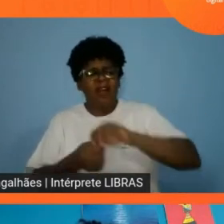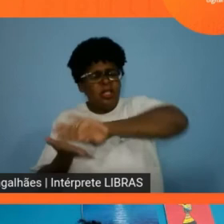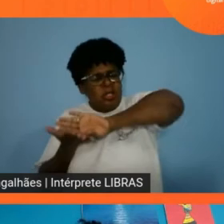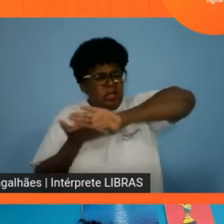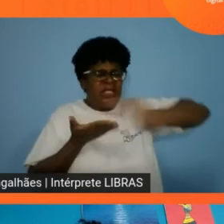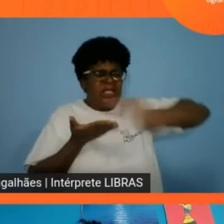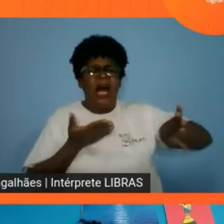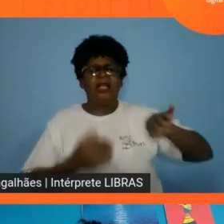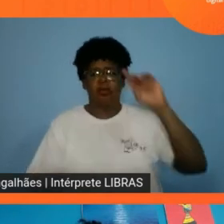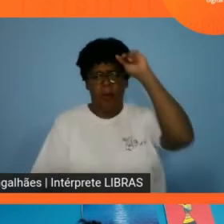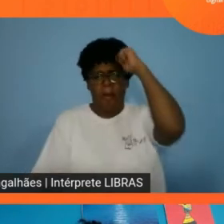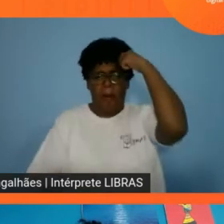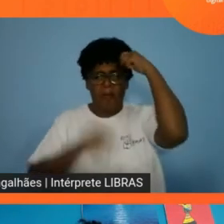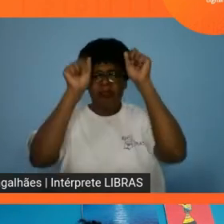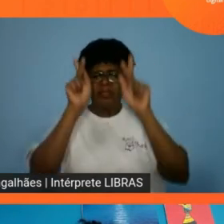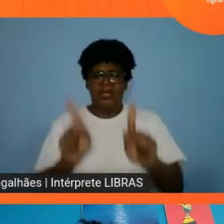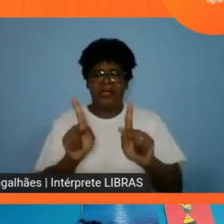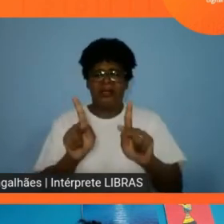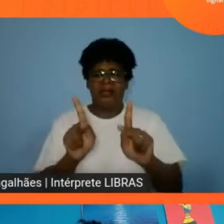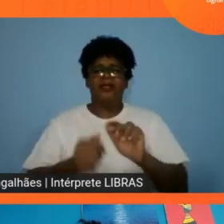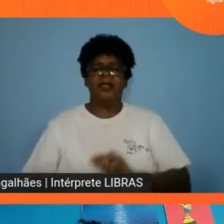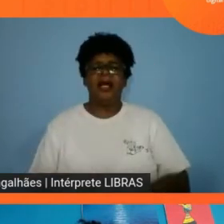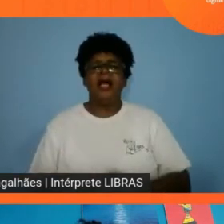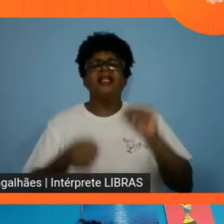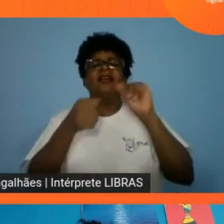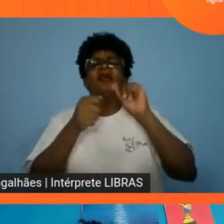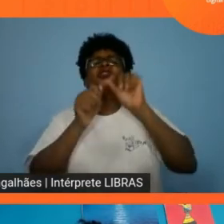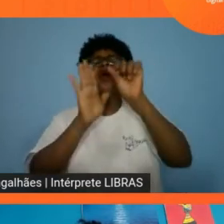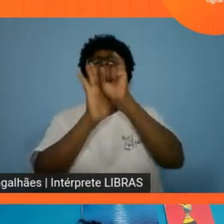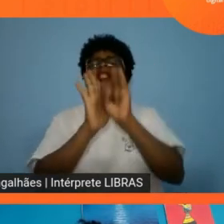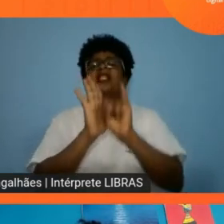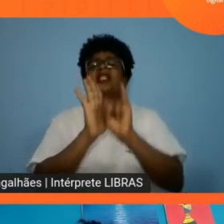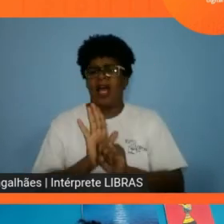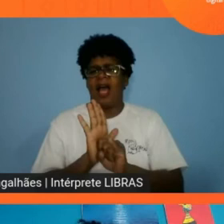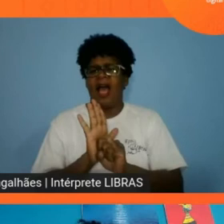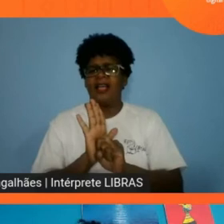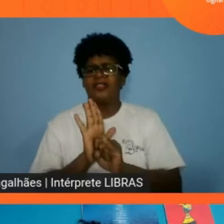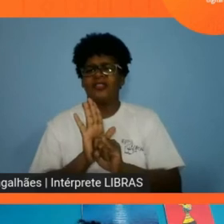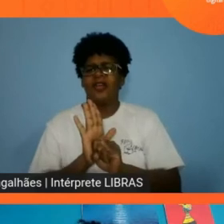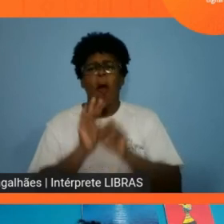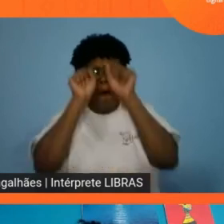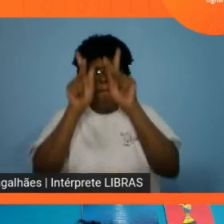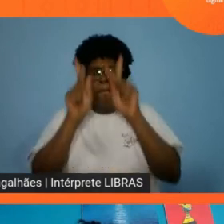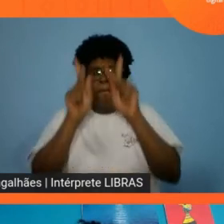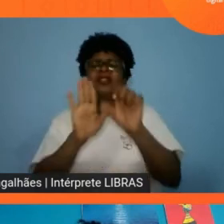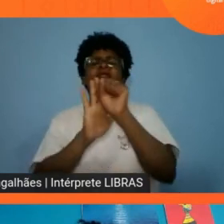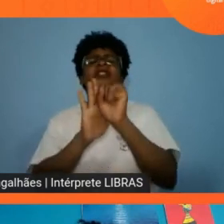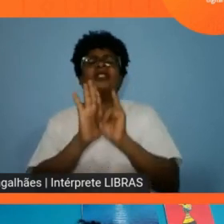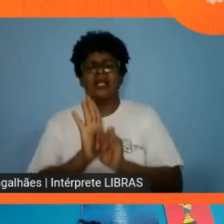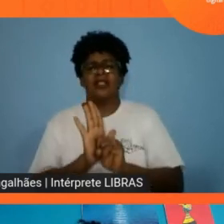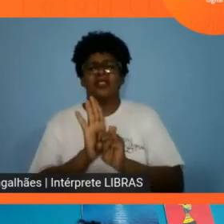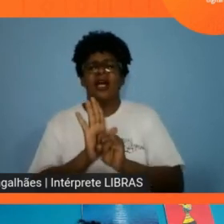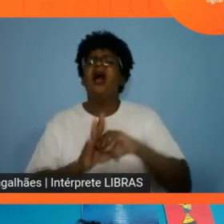povo negro, né? Que foi a sua identidade, né, o roubo da sua identidade, né, e já dizia,